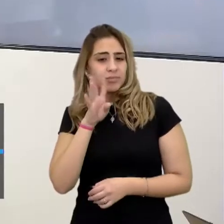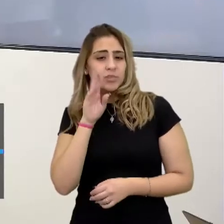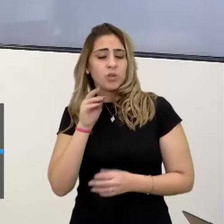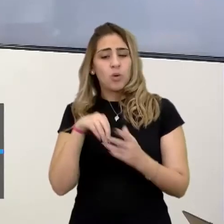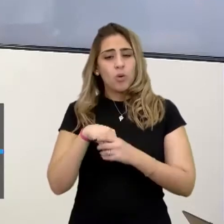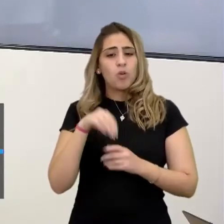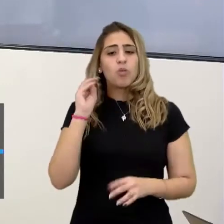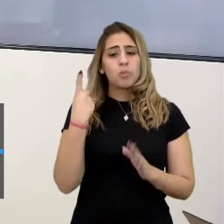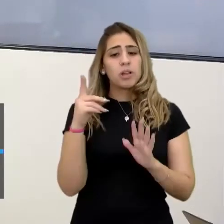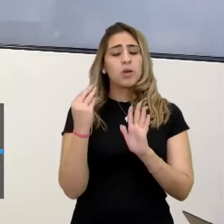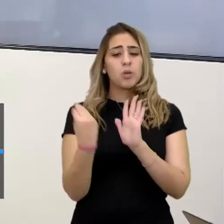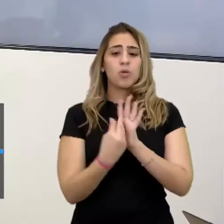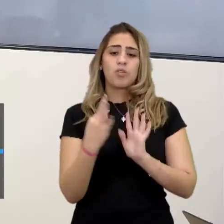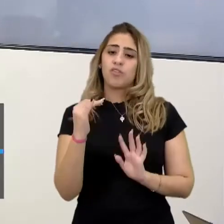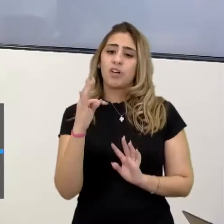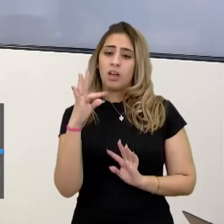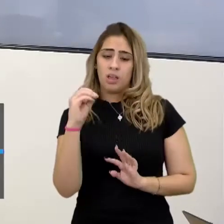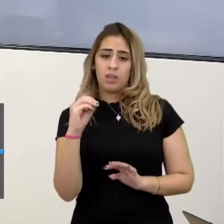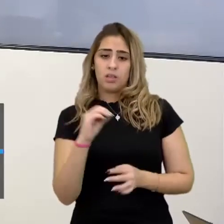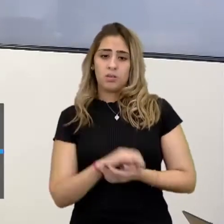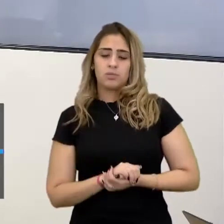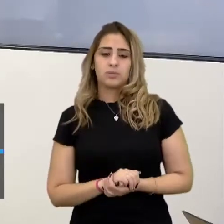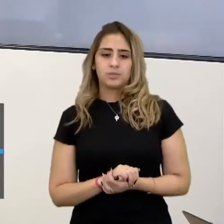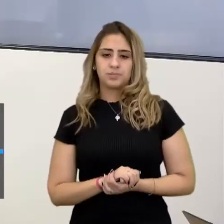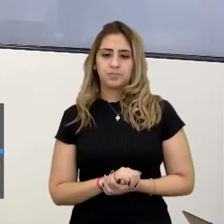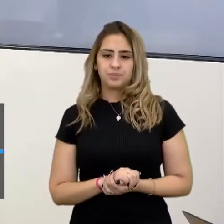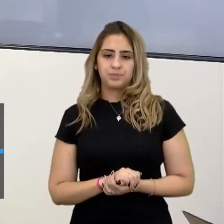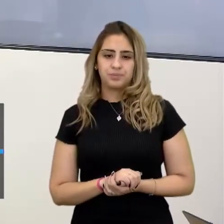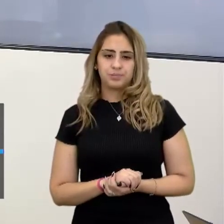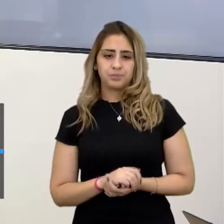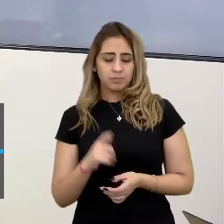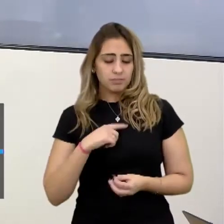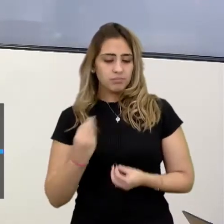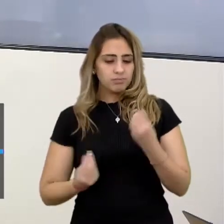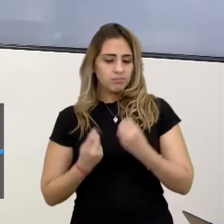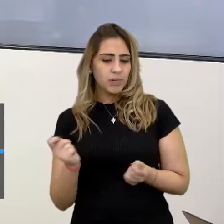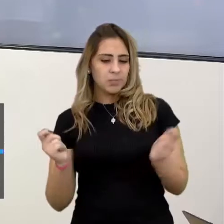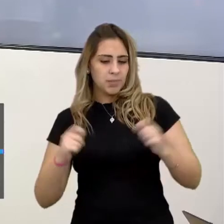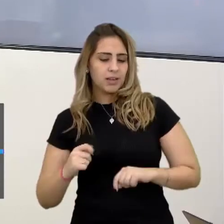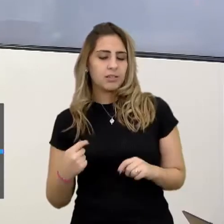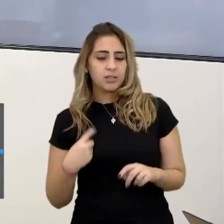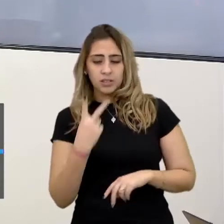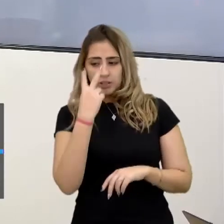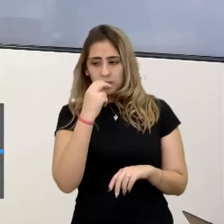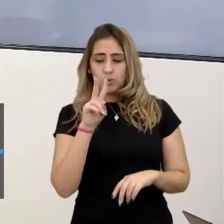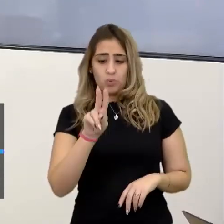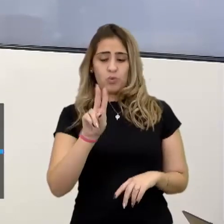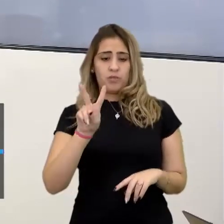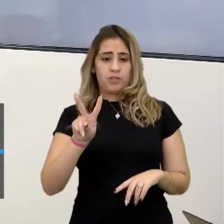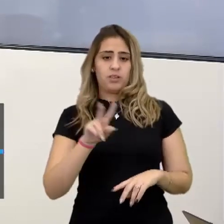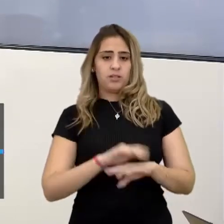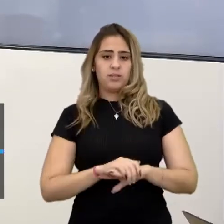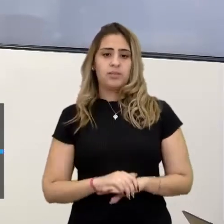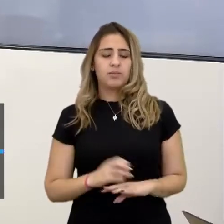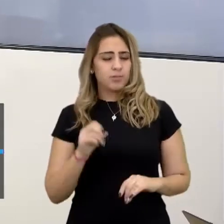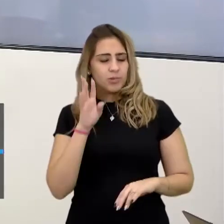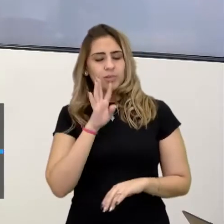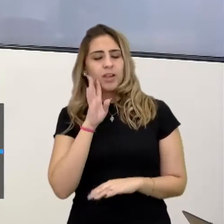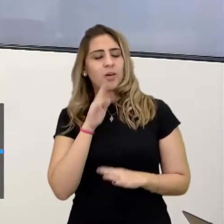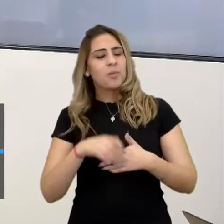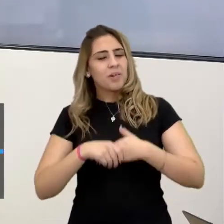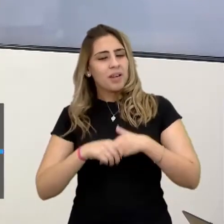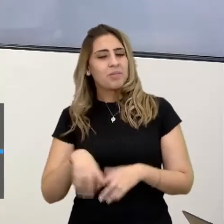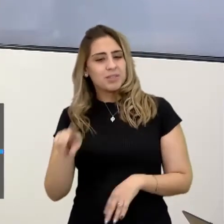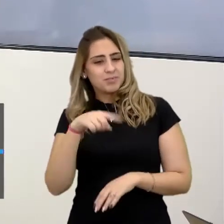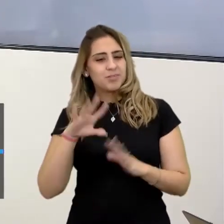fato aí. Olha, mais uma informação importante aí sobre os insetos, né? Eles têm a capacidade de enxergar no ultravioleta. Legal aí,